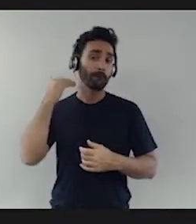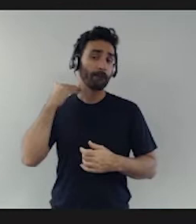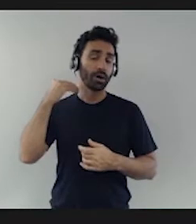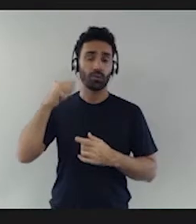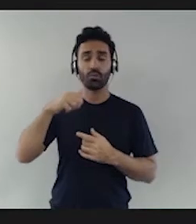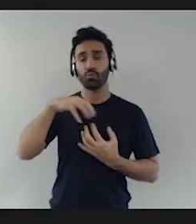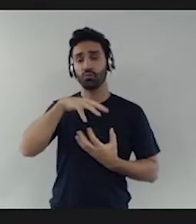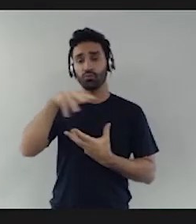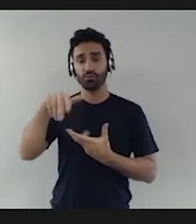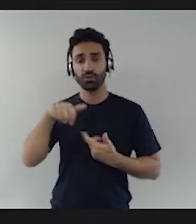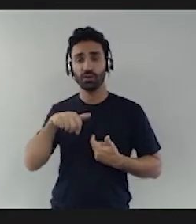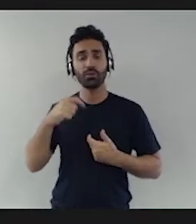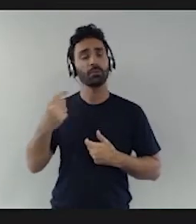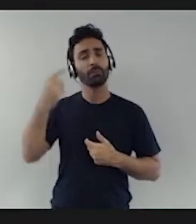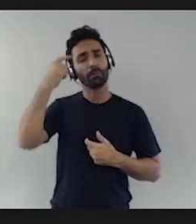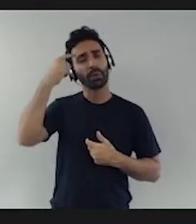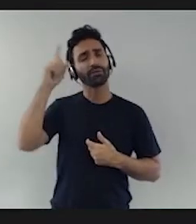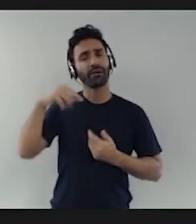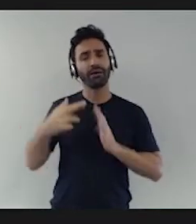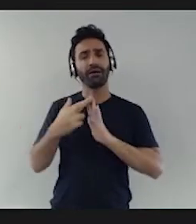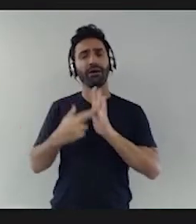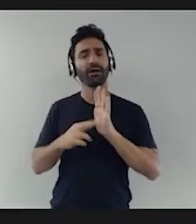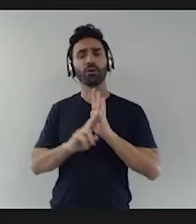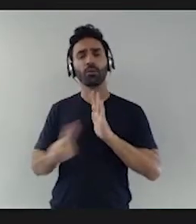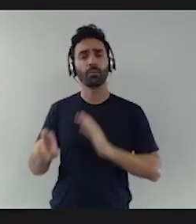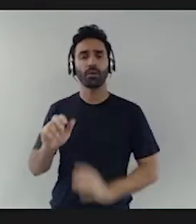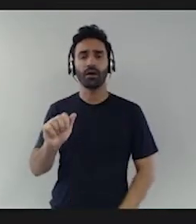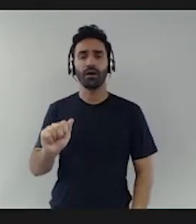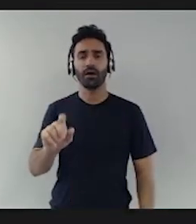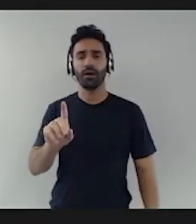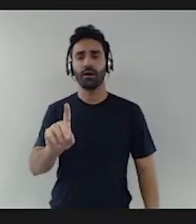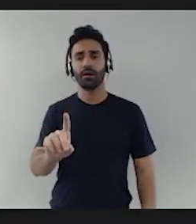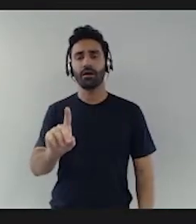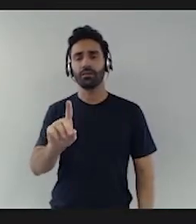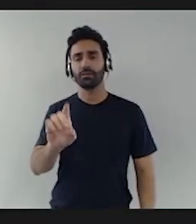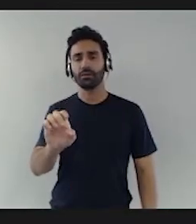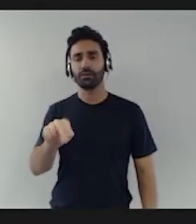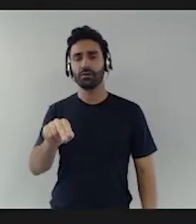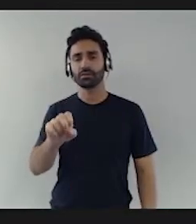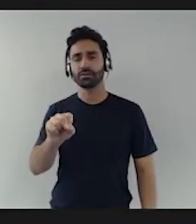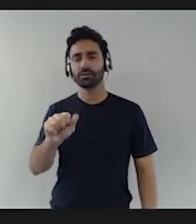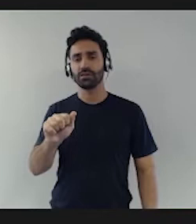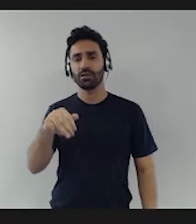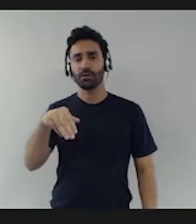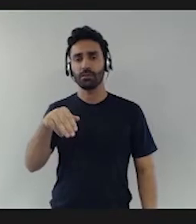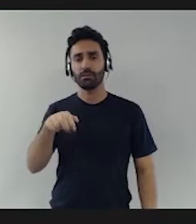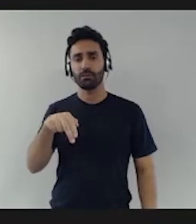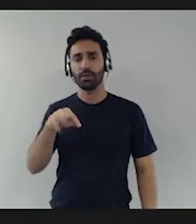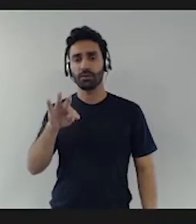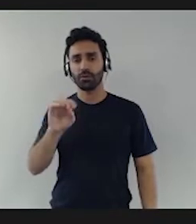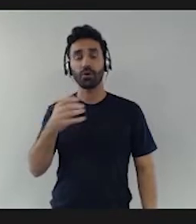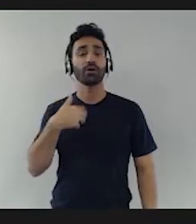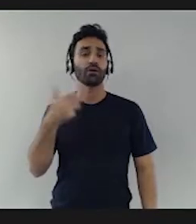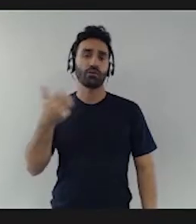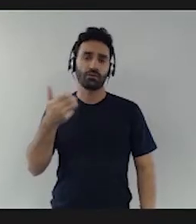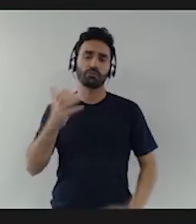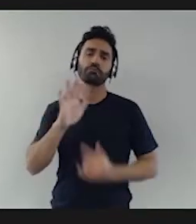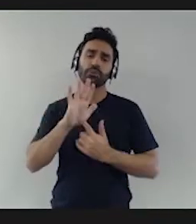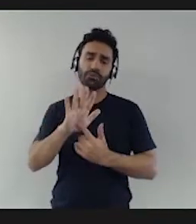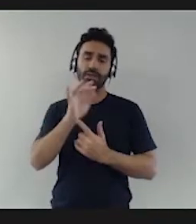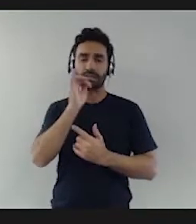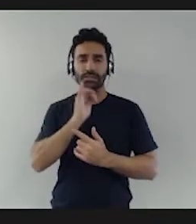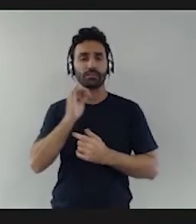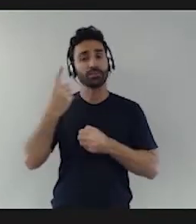do adensamento. E aí a gente começa... Eu trago aqui algumas ilustrações, eu trago a cidade de São